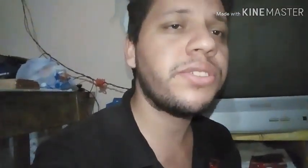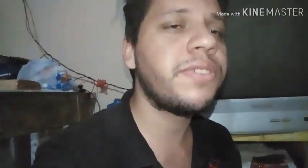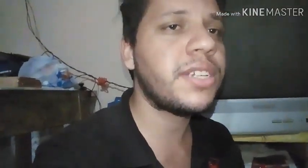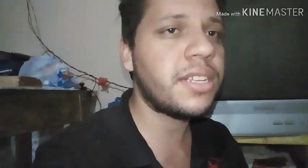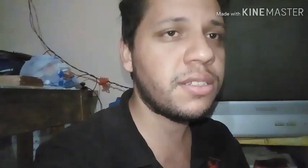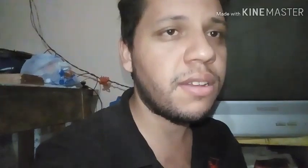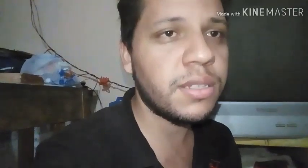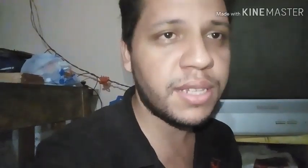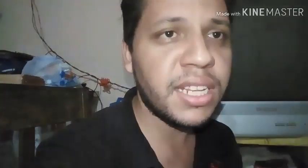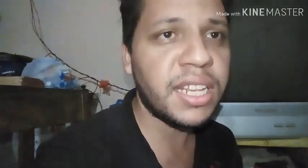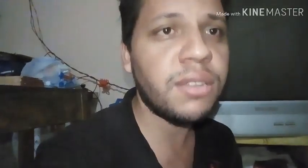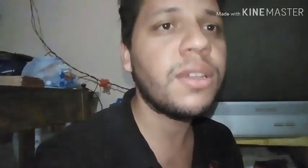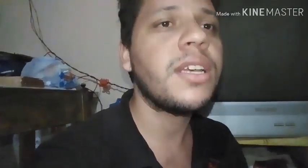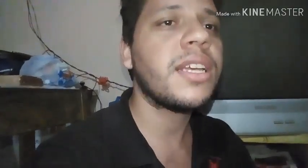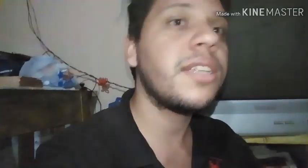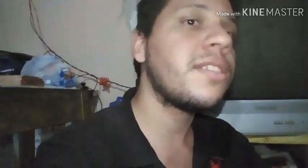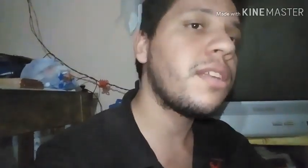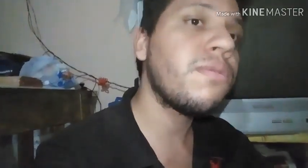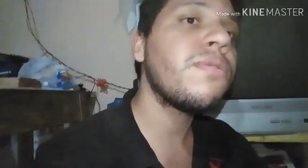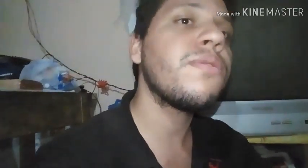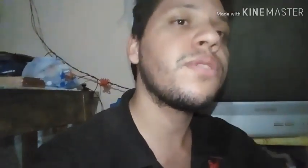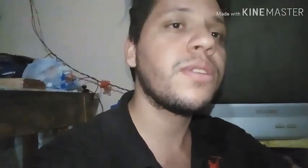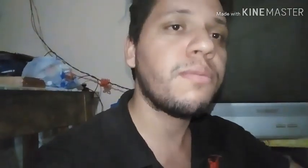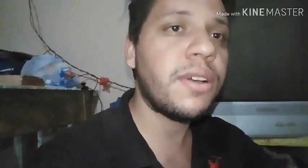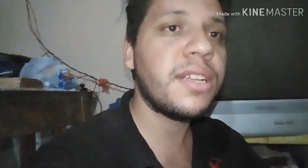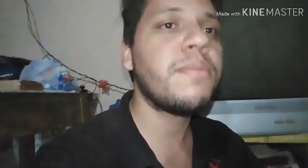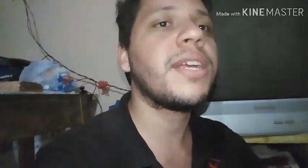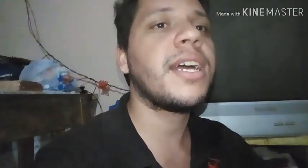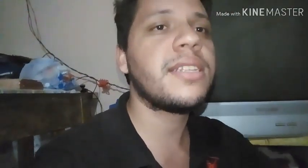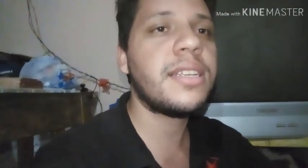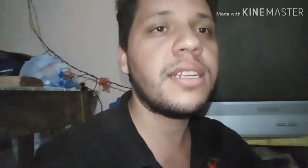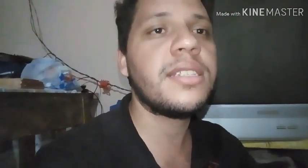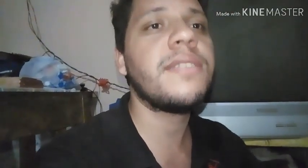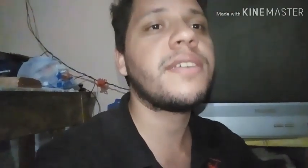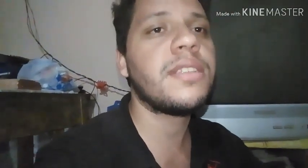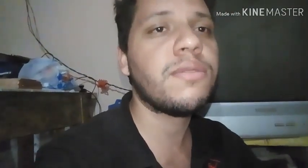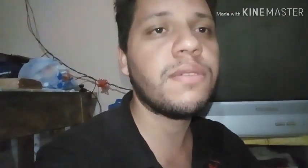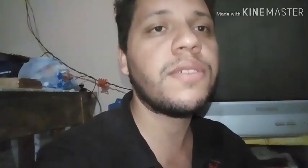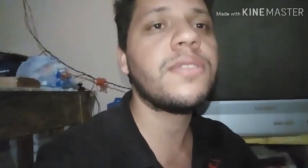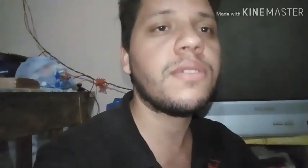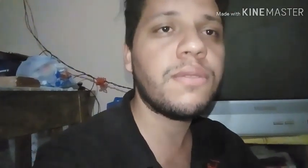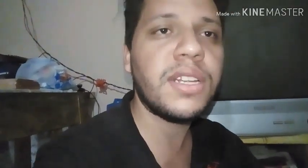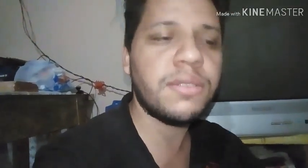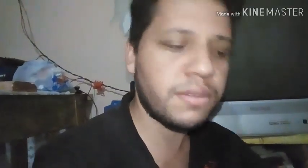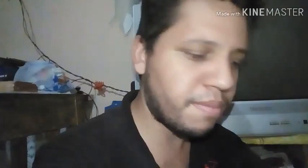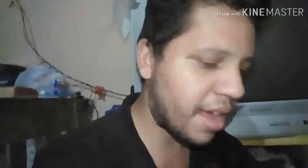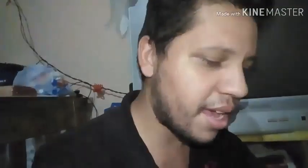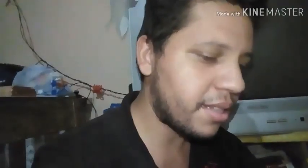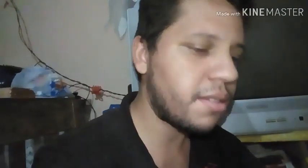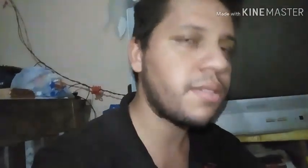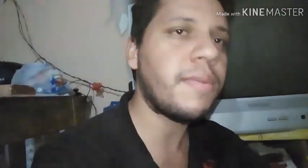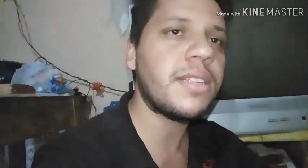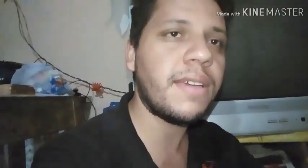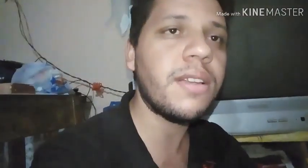na questão de fechar as escolas, eu até entendo que esses alunos podem ir para casa deles e fazer com que o vírus circule entre os